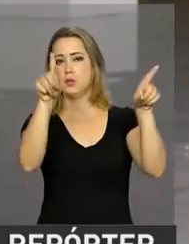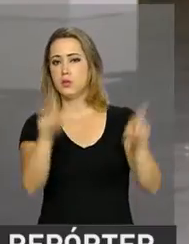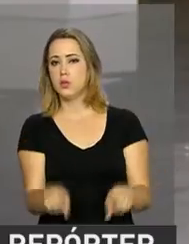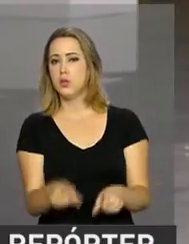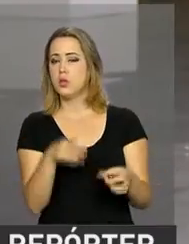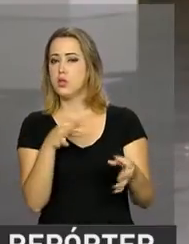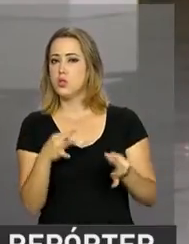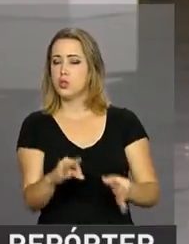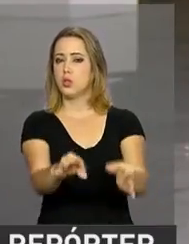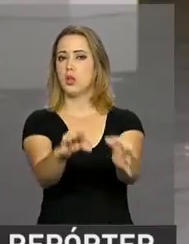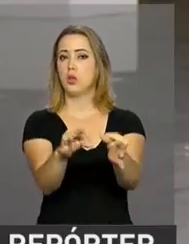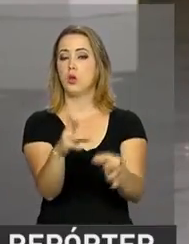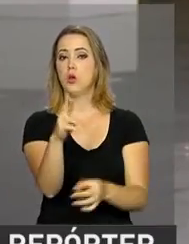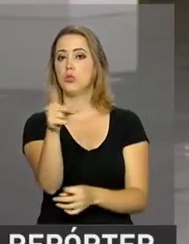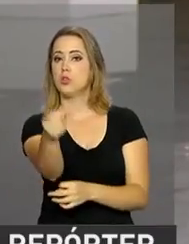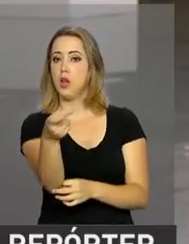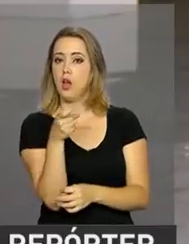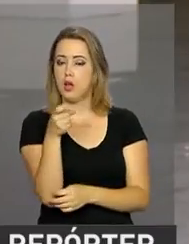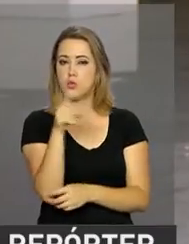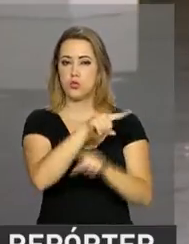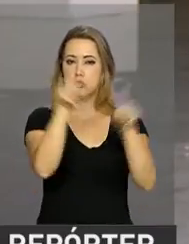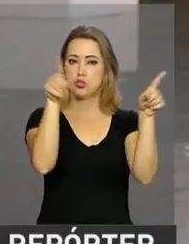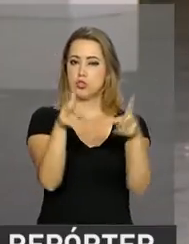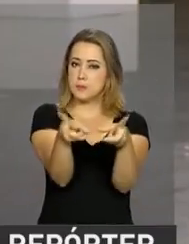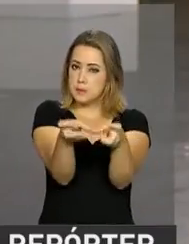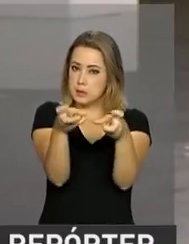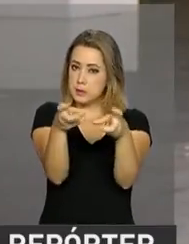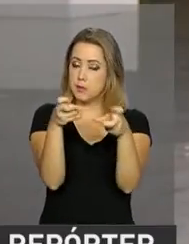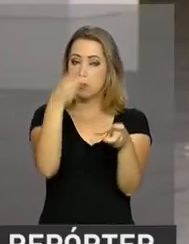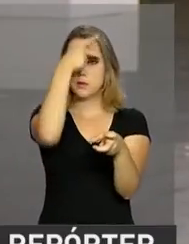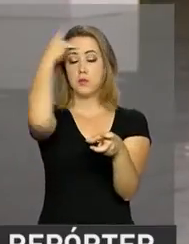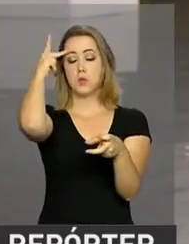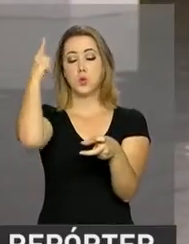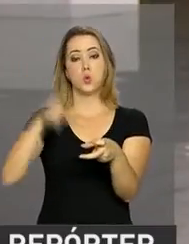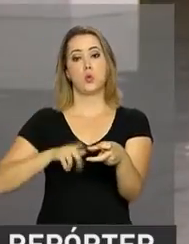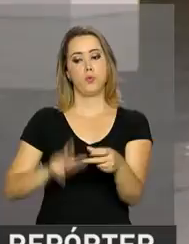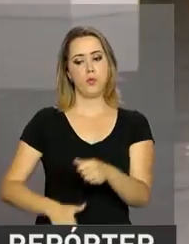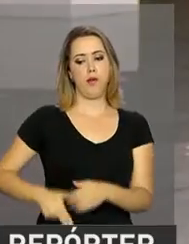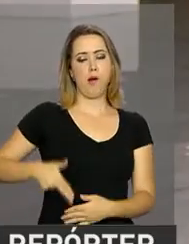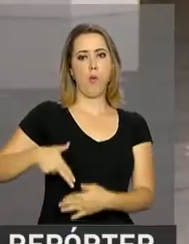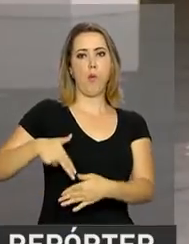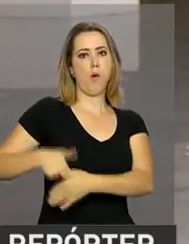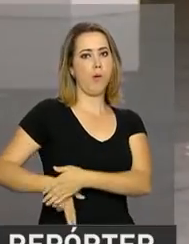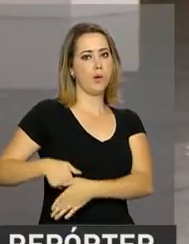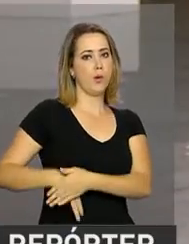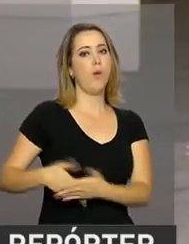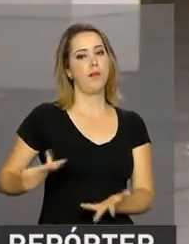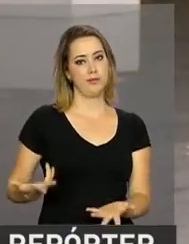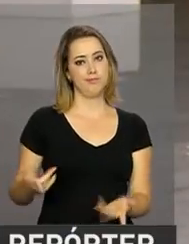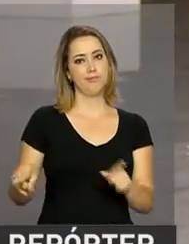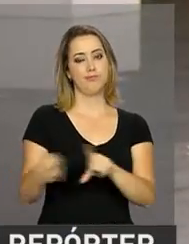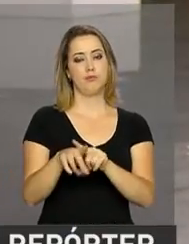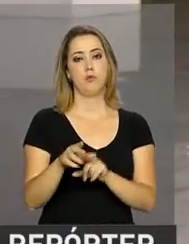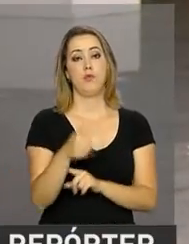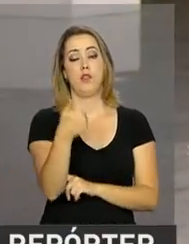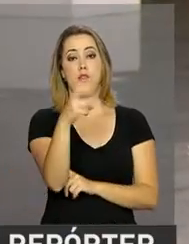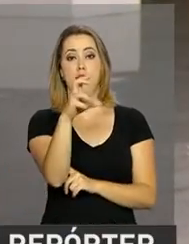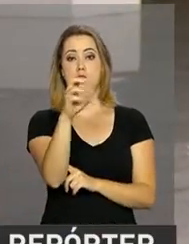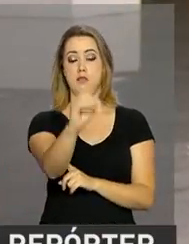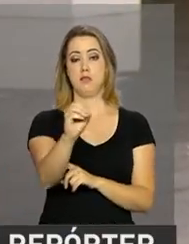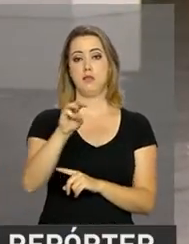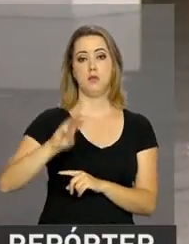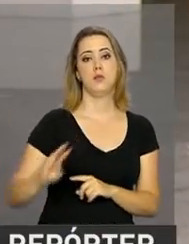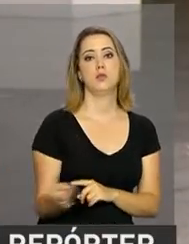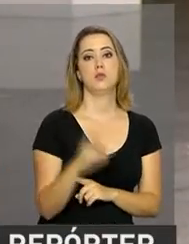raio x ou seja podem detectar a entrada de armamentos nos presídios e 150